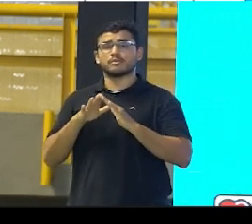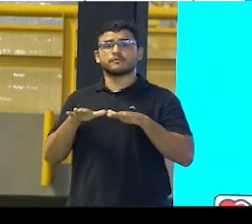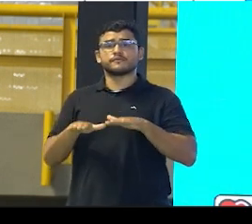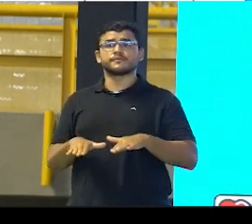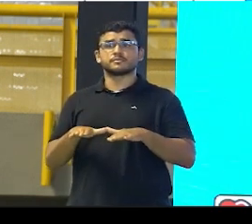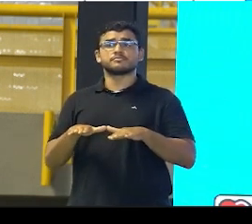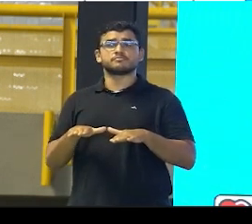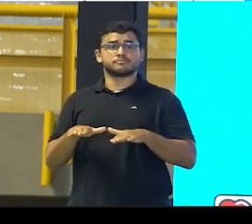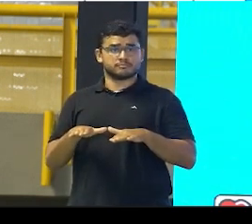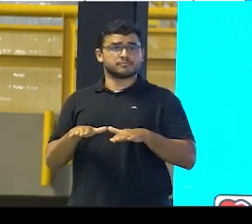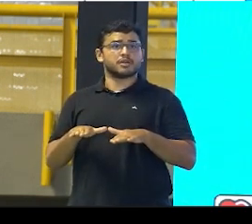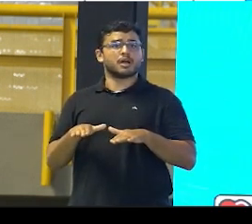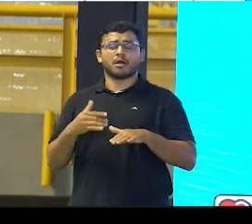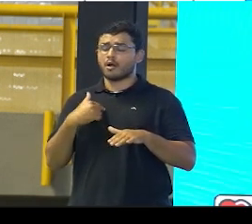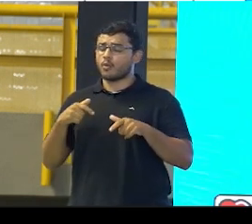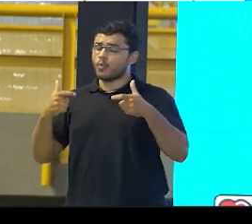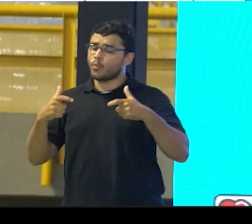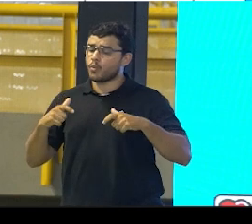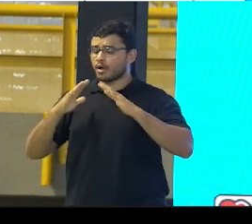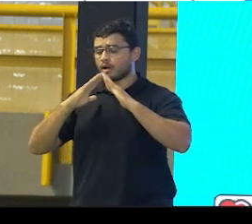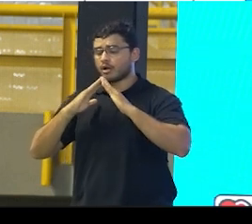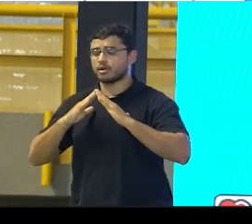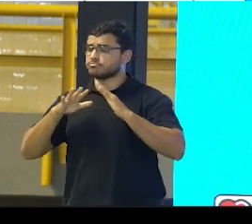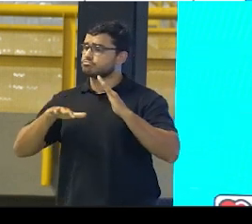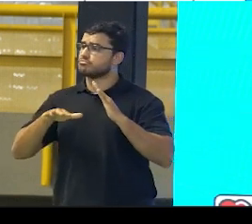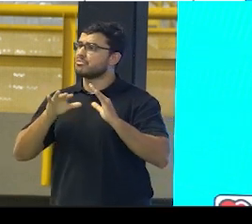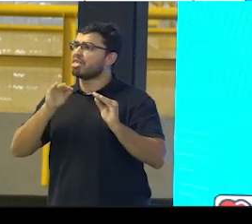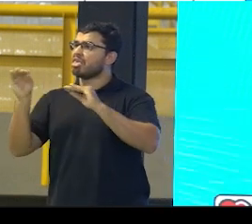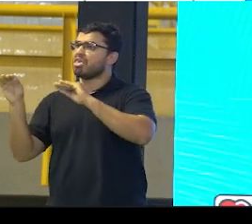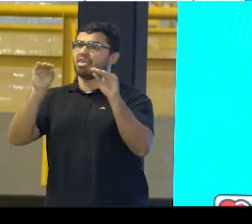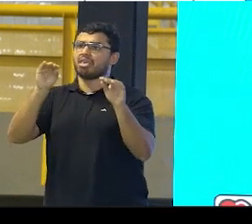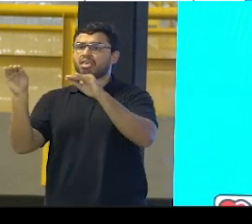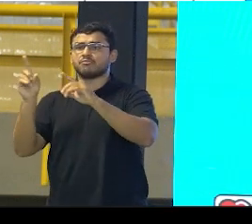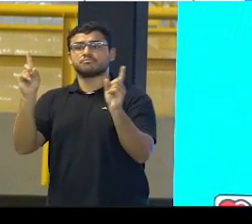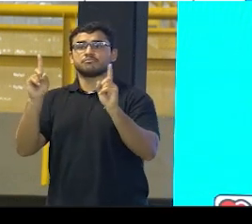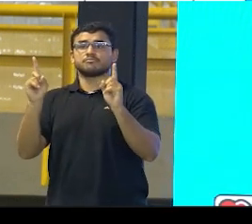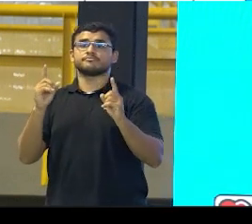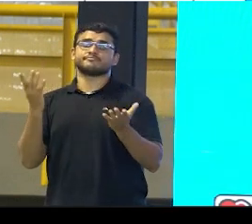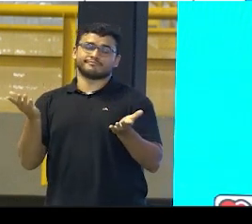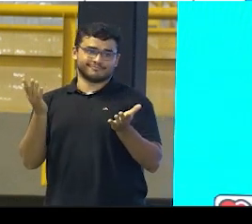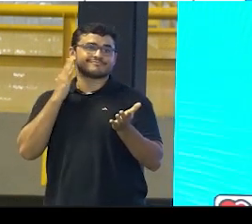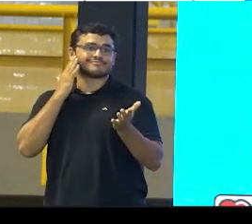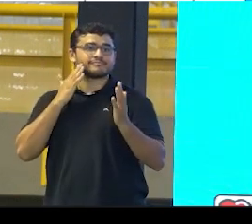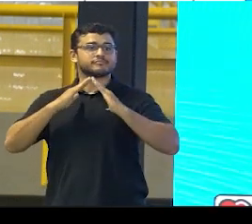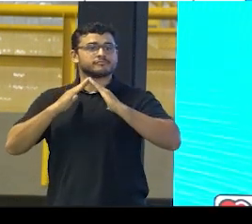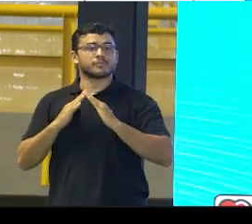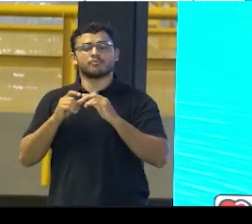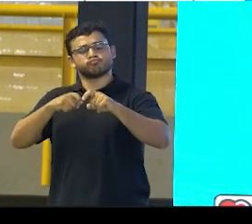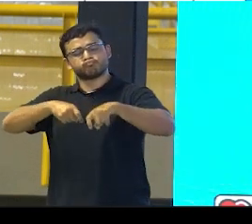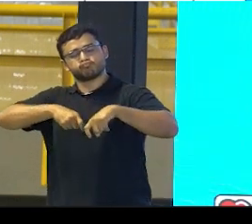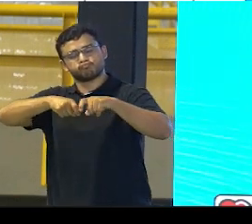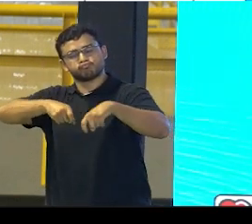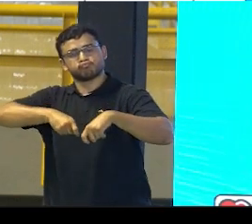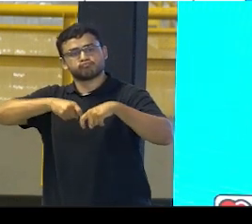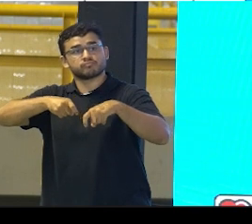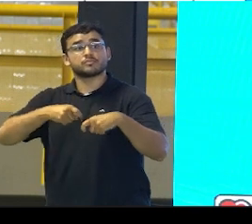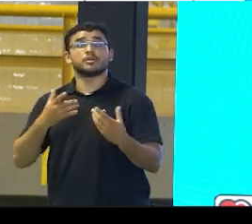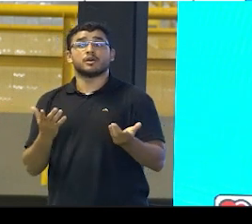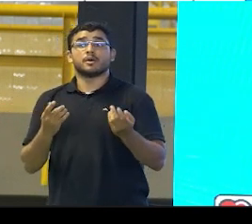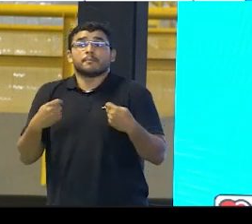passos da matemática. Antes também foram criados sistemas de numeração, porque os homens